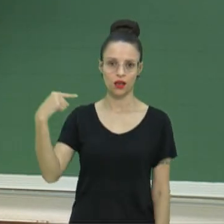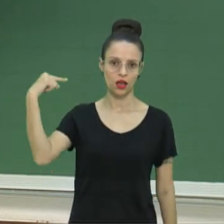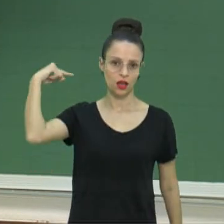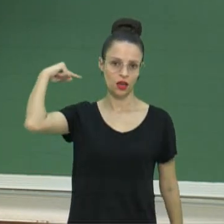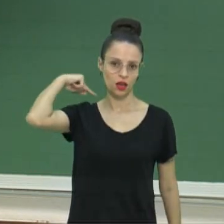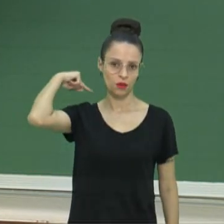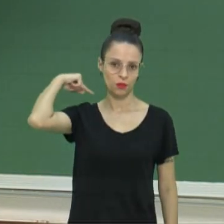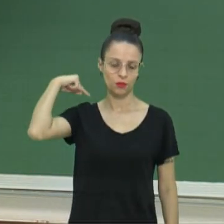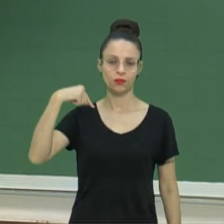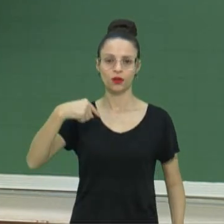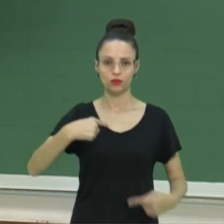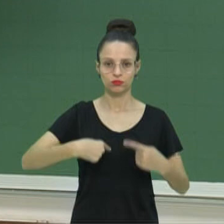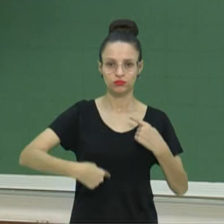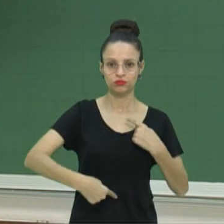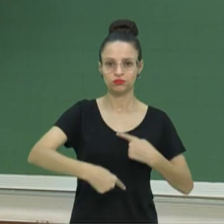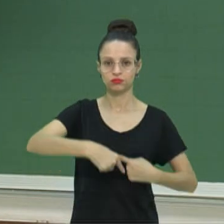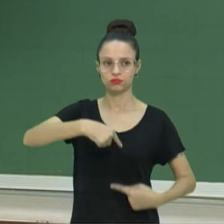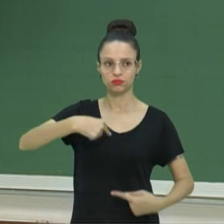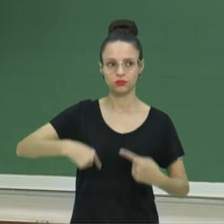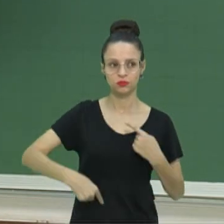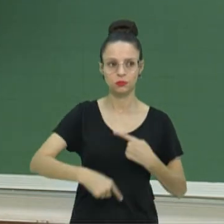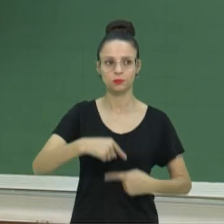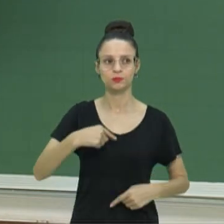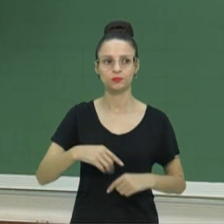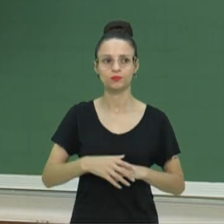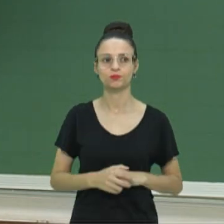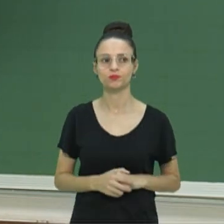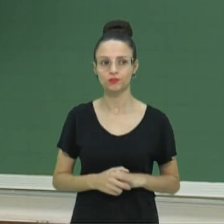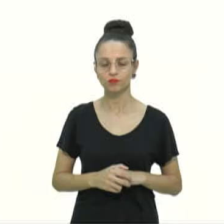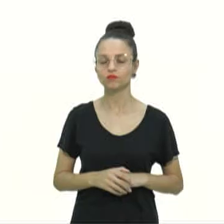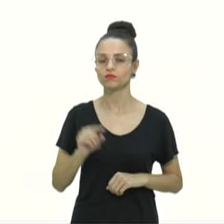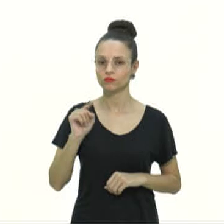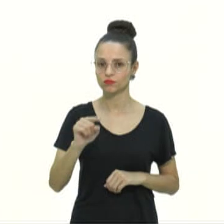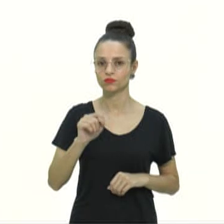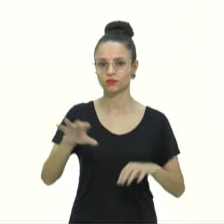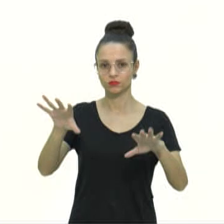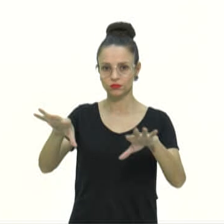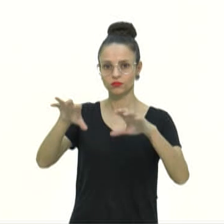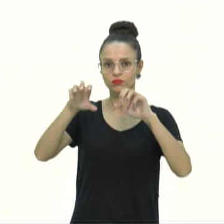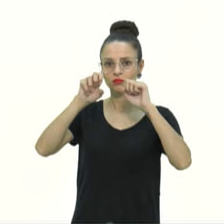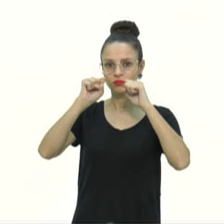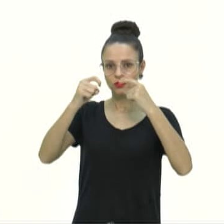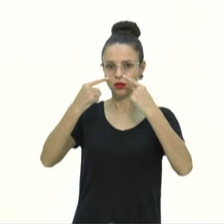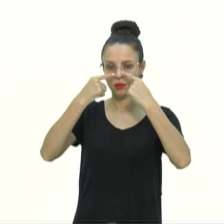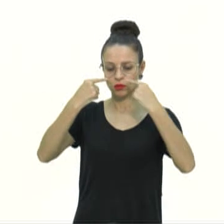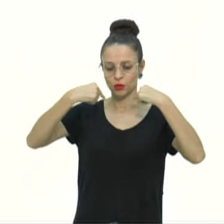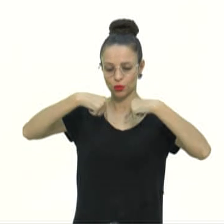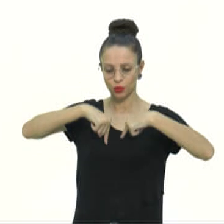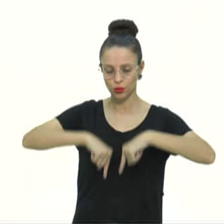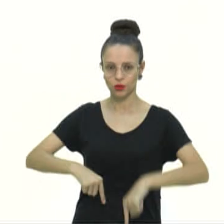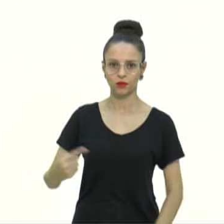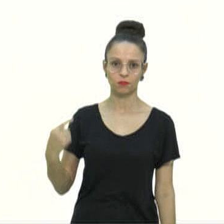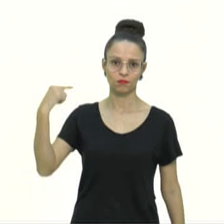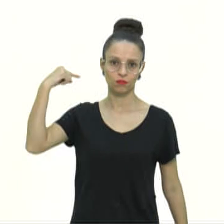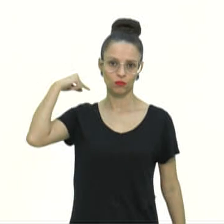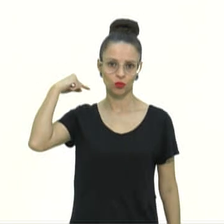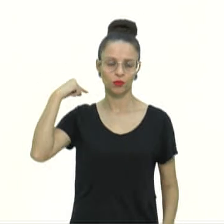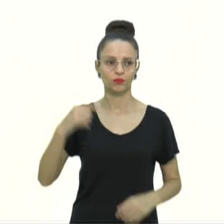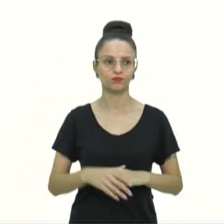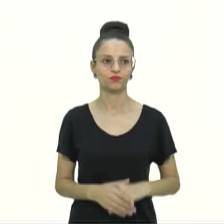pulmões, onde ocorre essa troca. Então, a inspiração é o ato físico de inserir ar nos pulmões. E